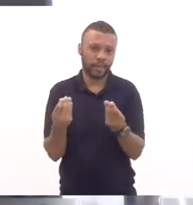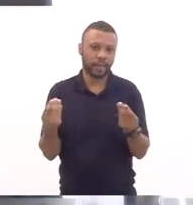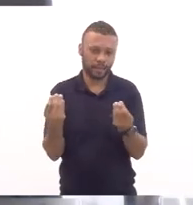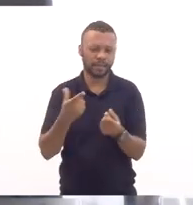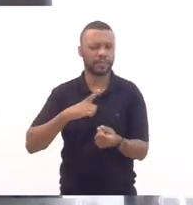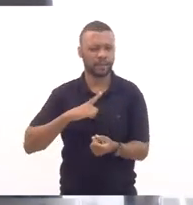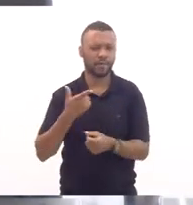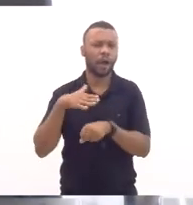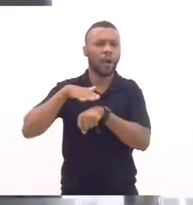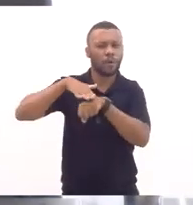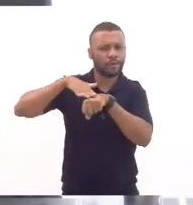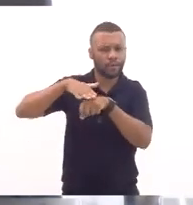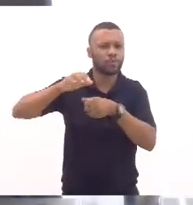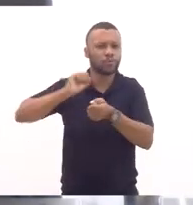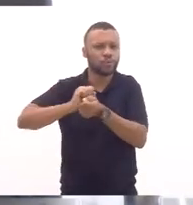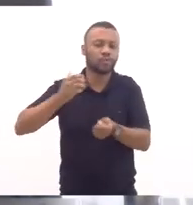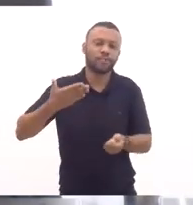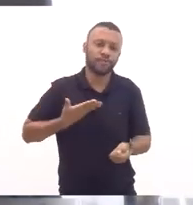estava conversando...